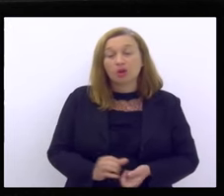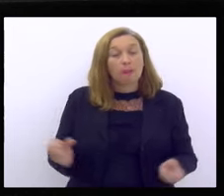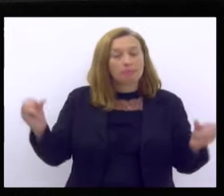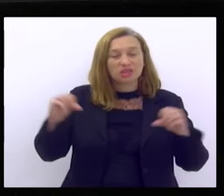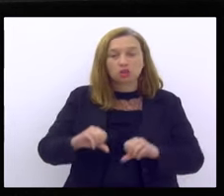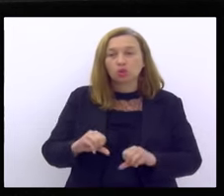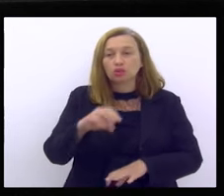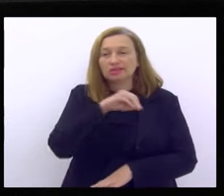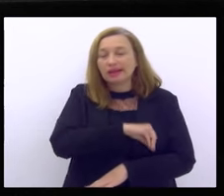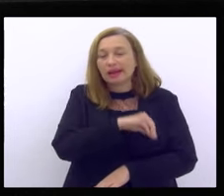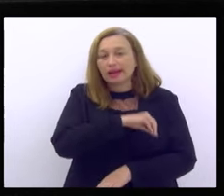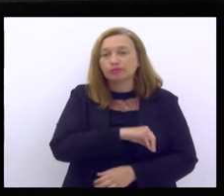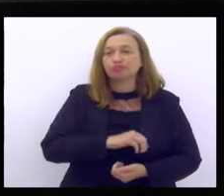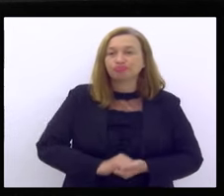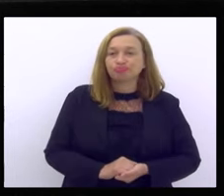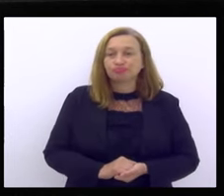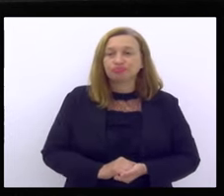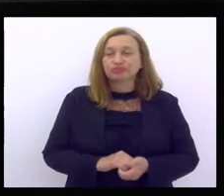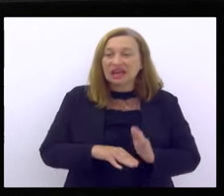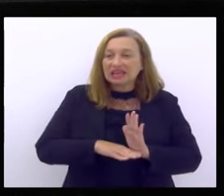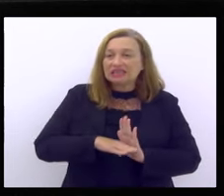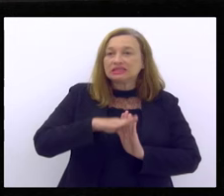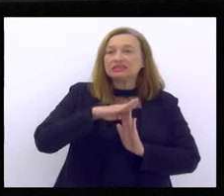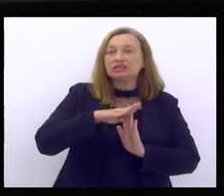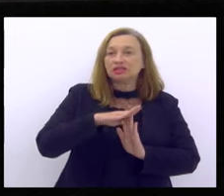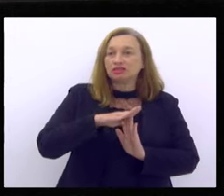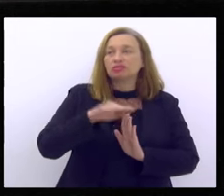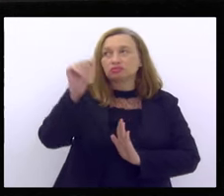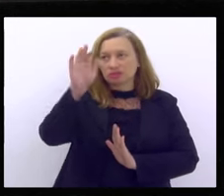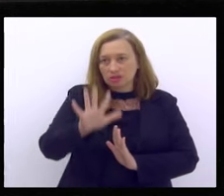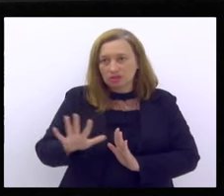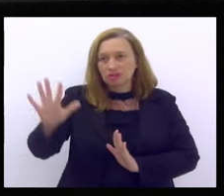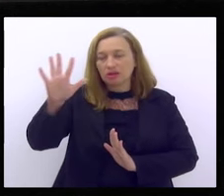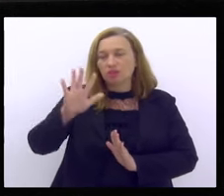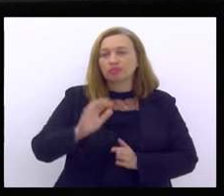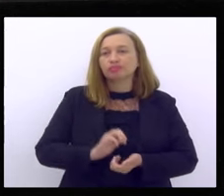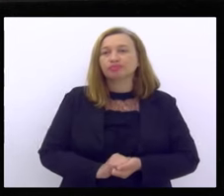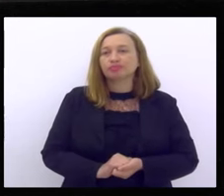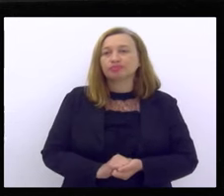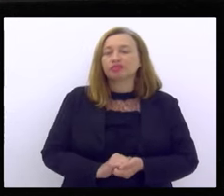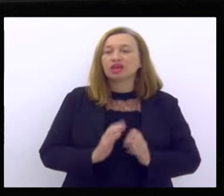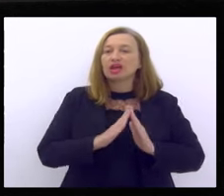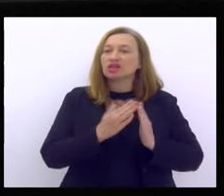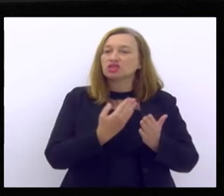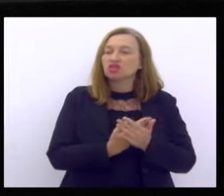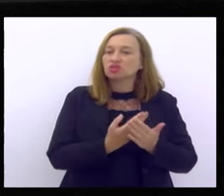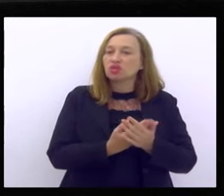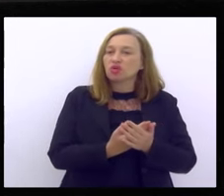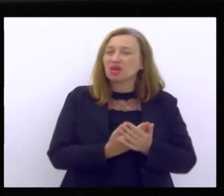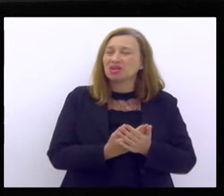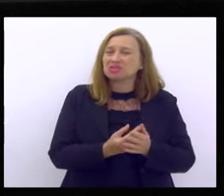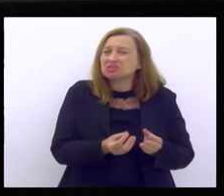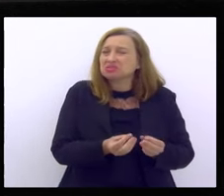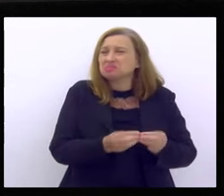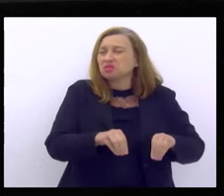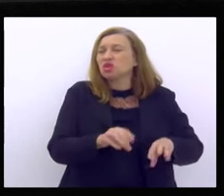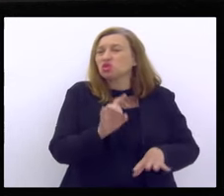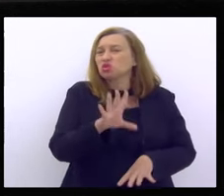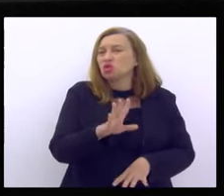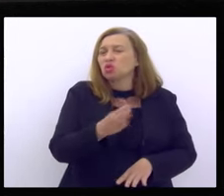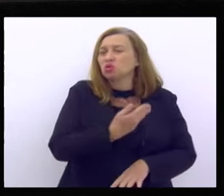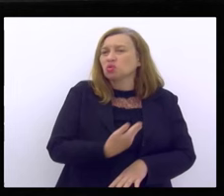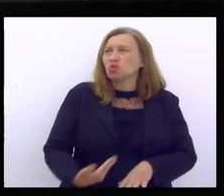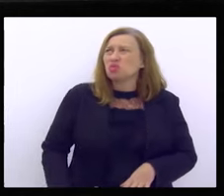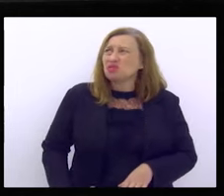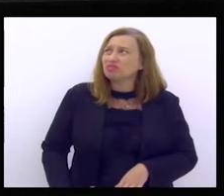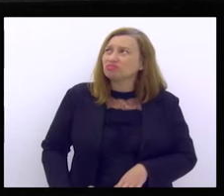piso a nível nacional, tem as escolas mais sucateadas, e só no governo que pega